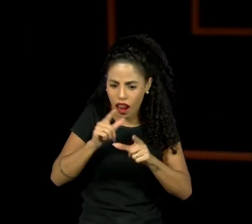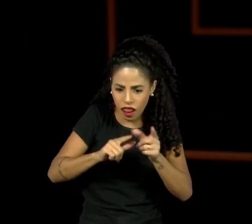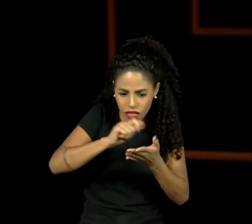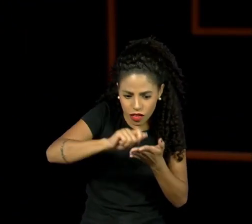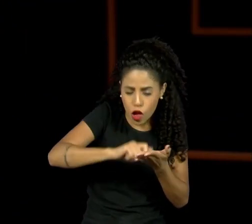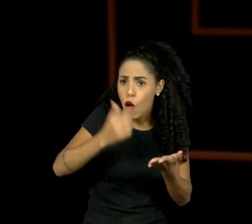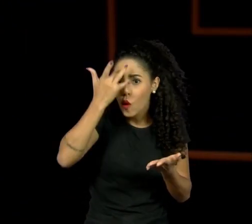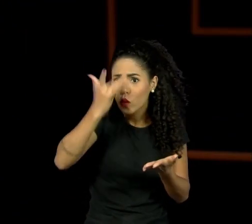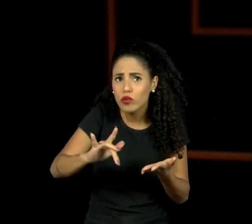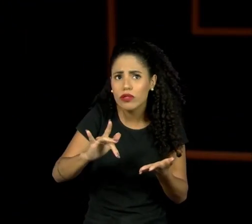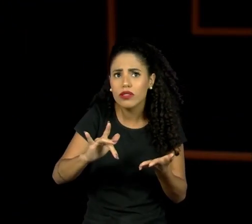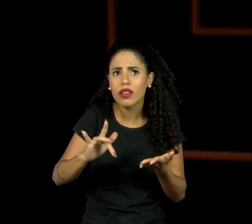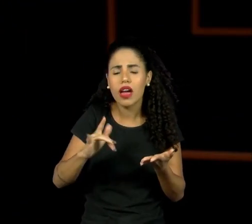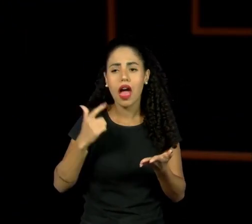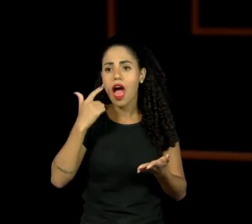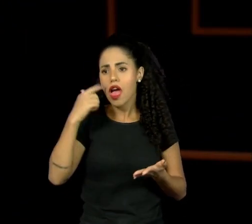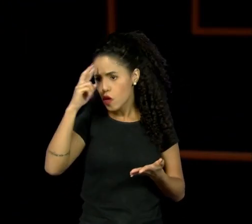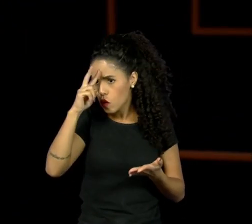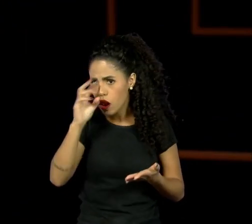fiz,